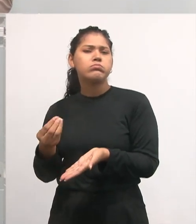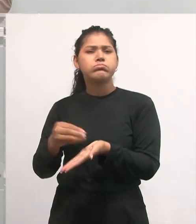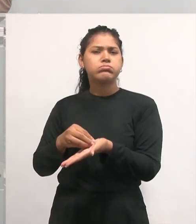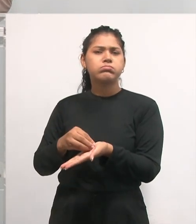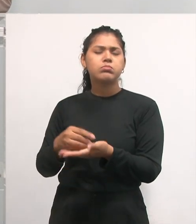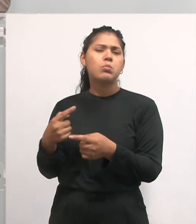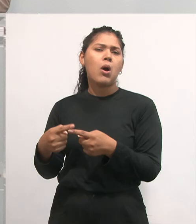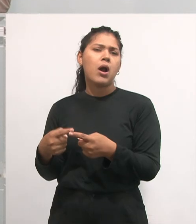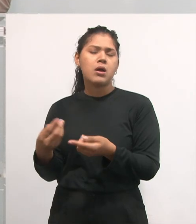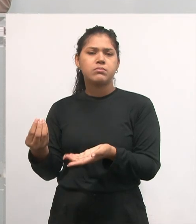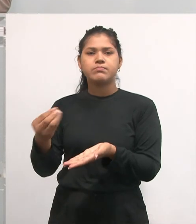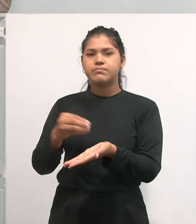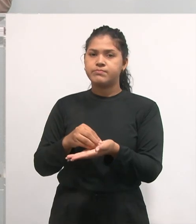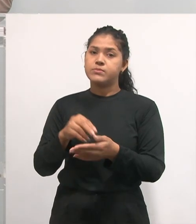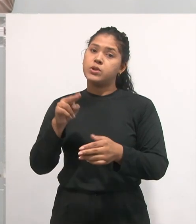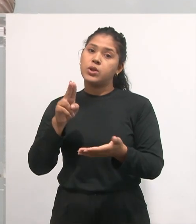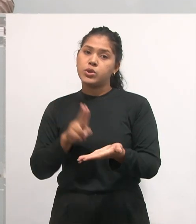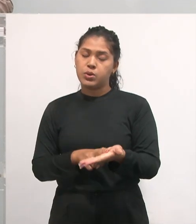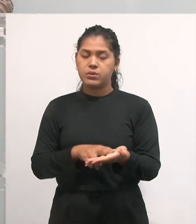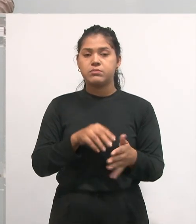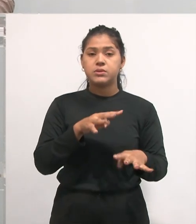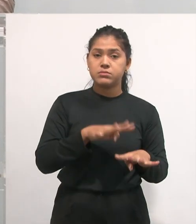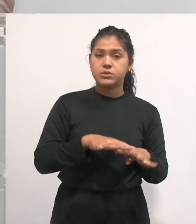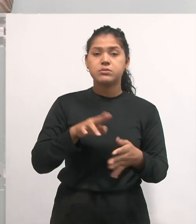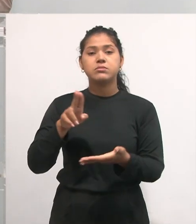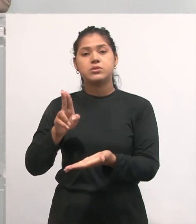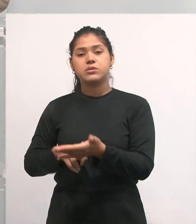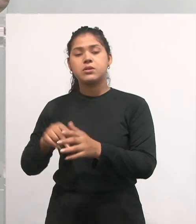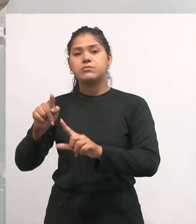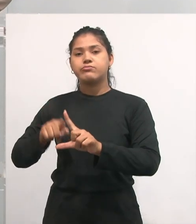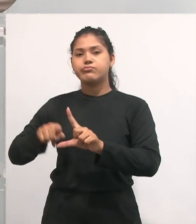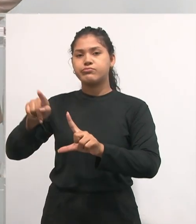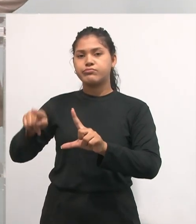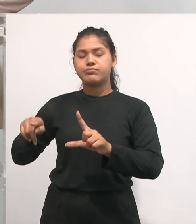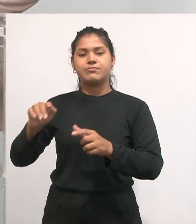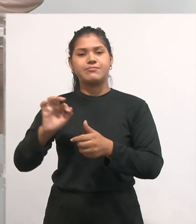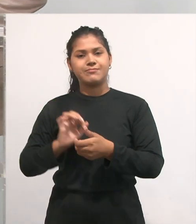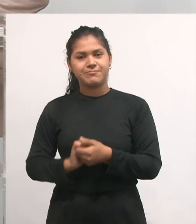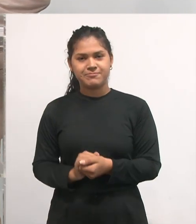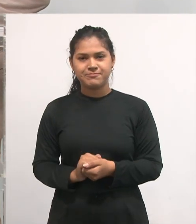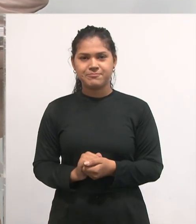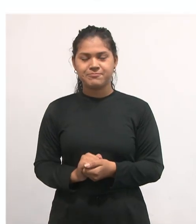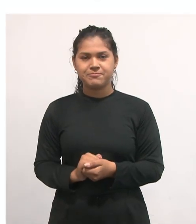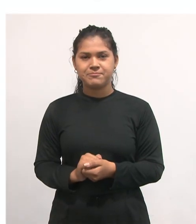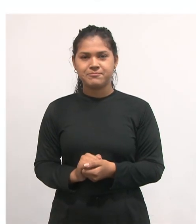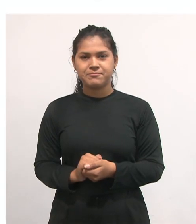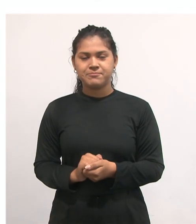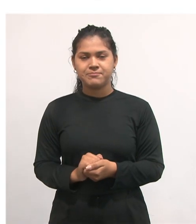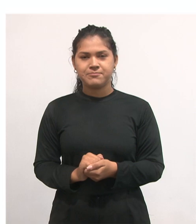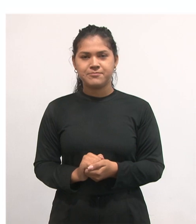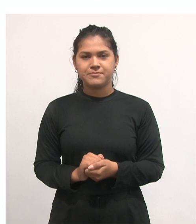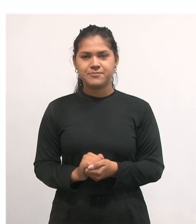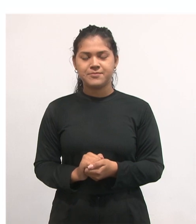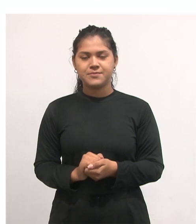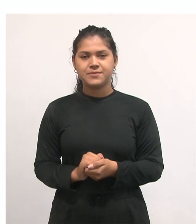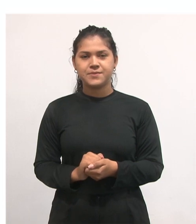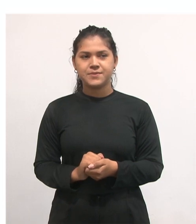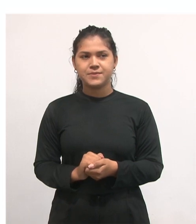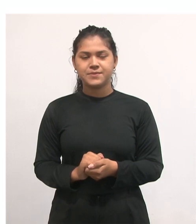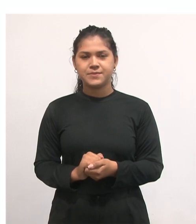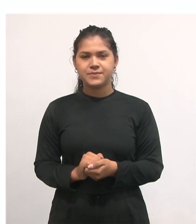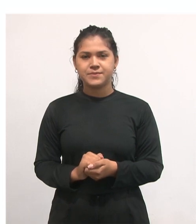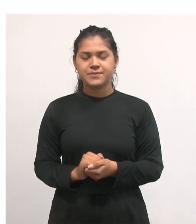dessas variáveis, nota de matemática relacionada com nota de estatística, ok? Vamos seguir?